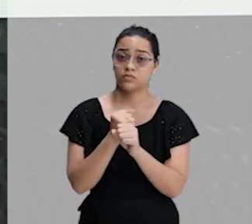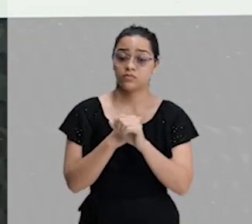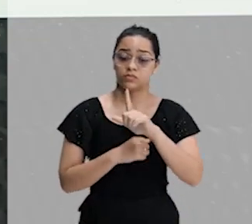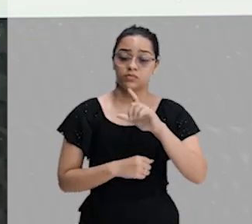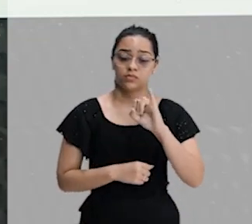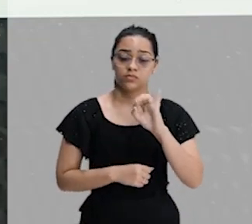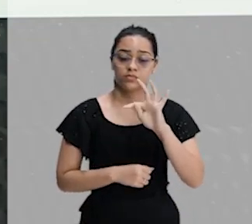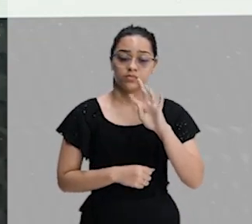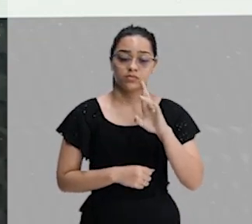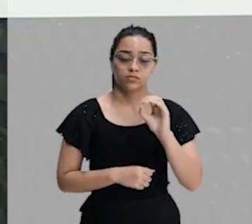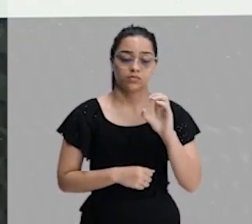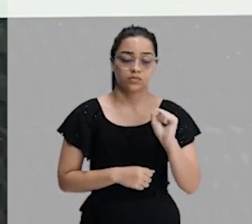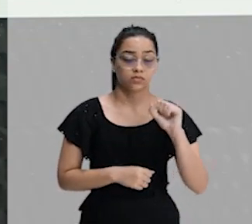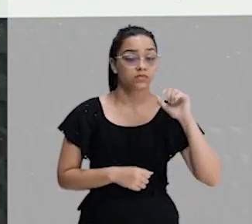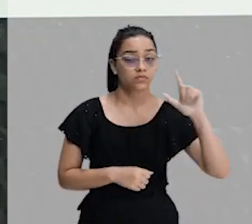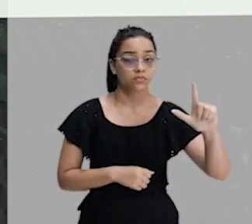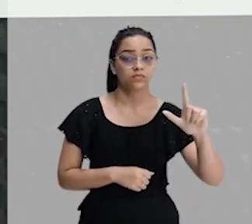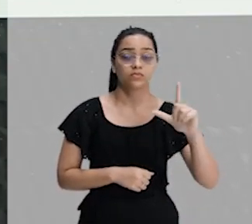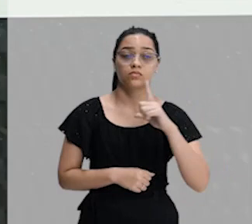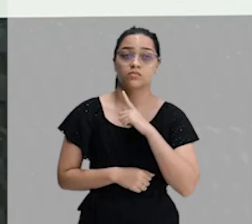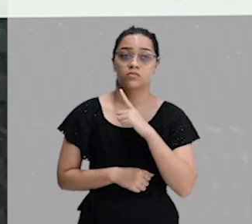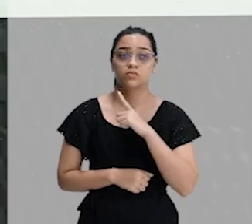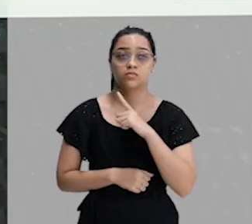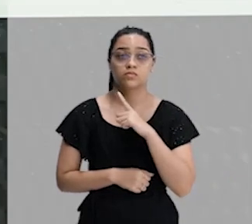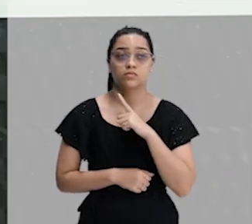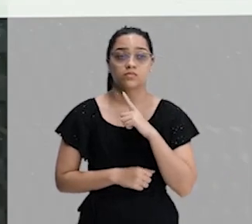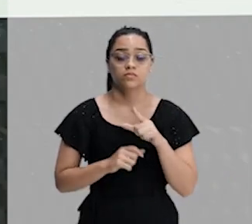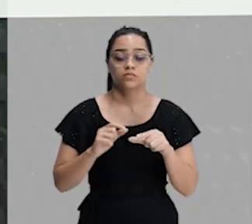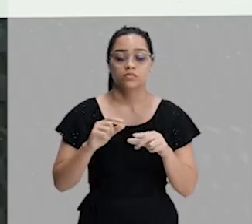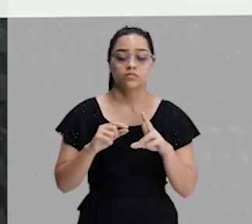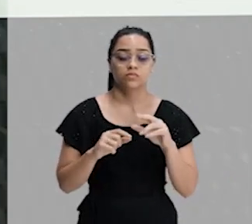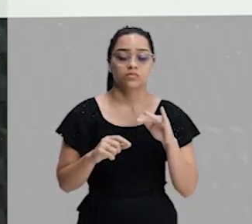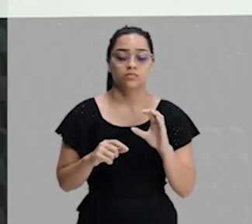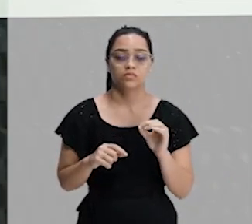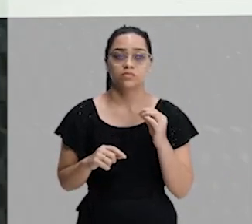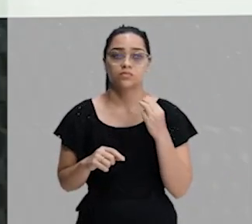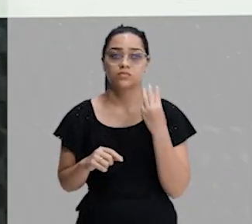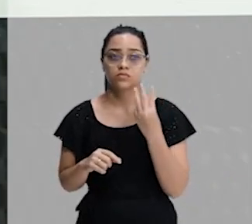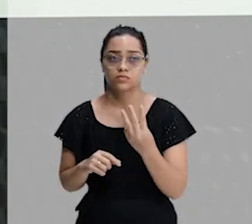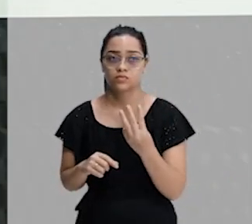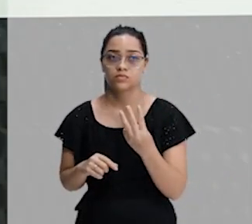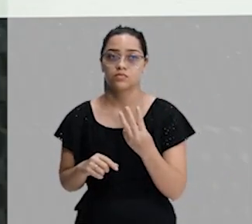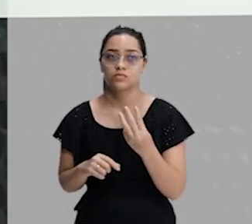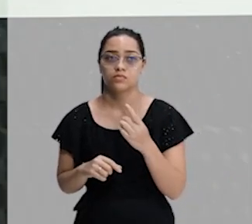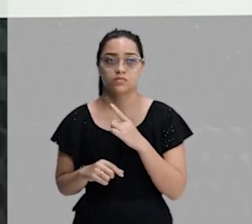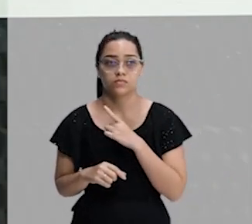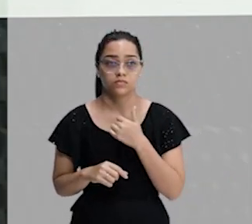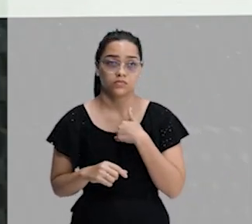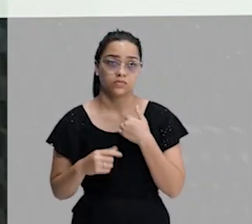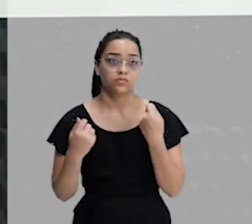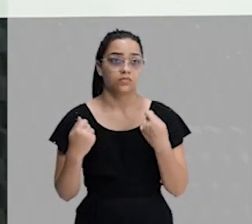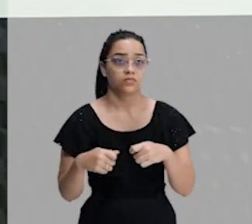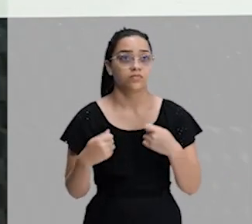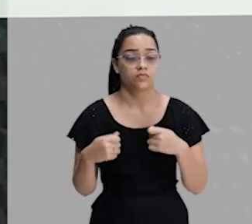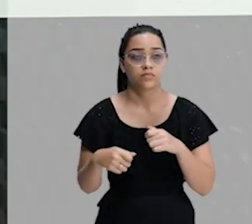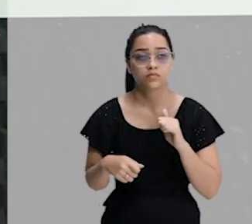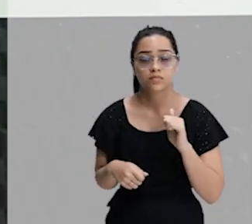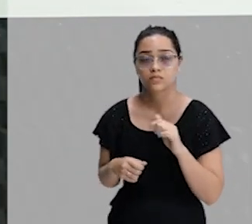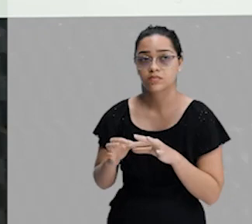litros. Beleza, então eu tenho raio, né? Ele me deu o que é 3, tem altura, né? As medidas que eu preciso,